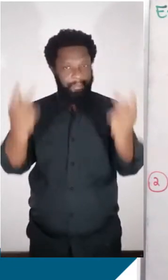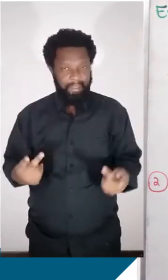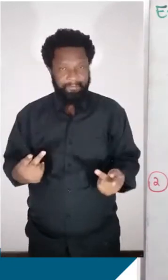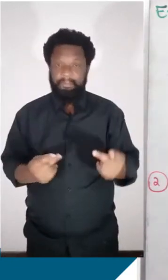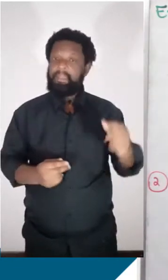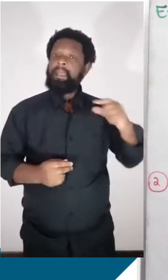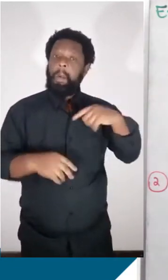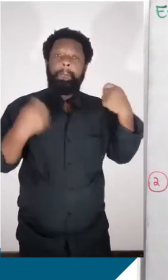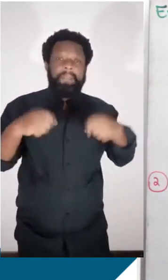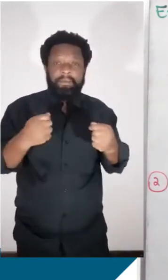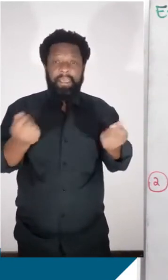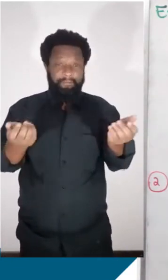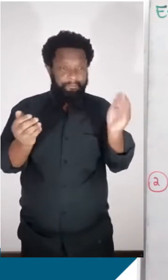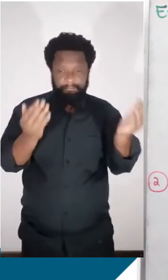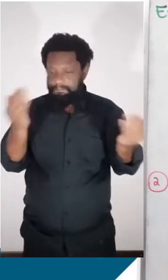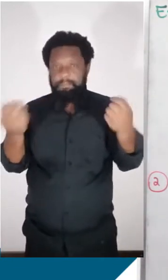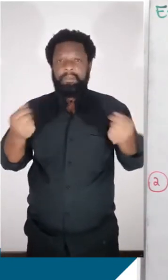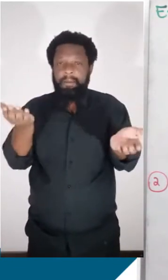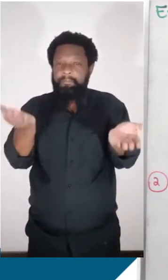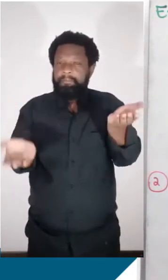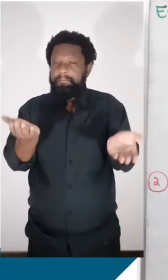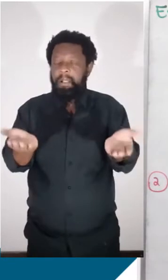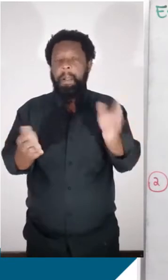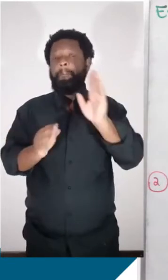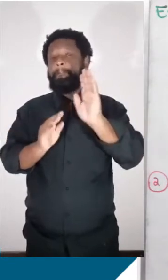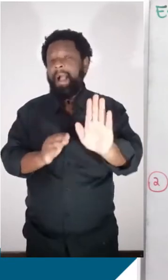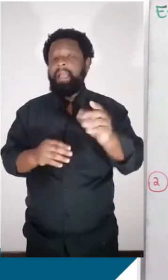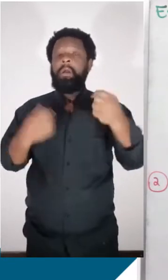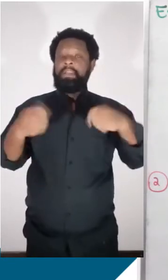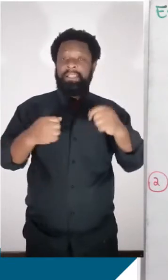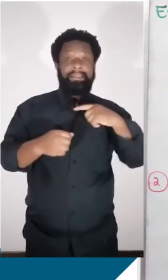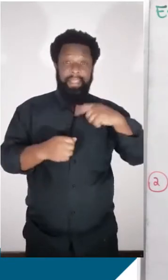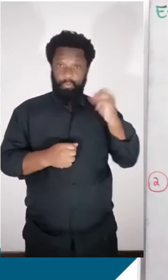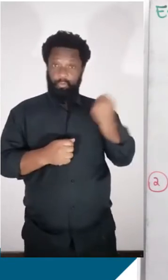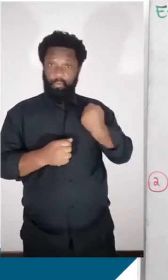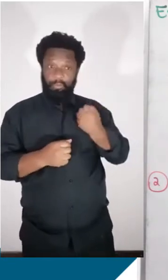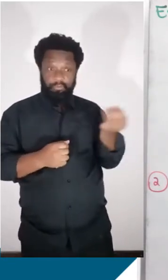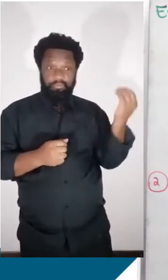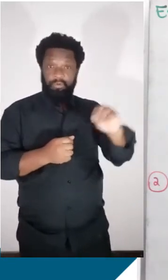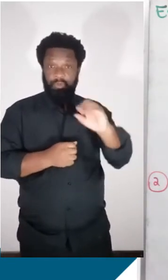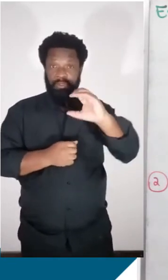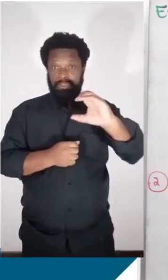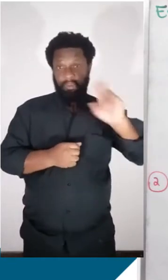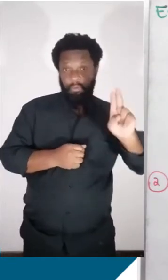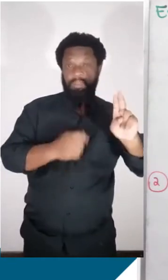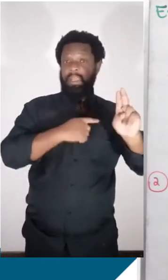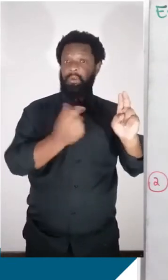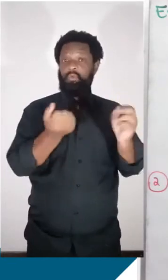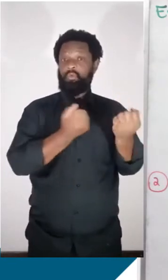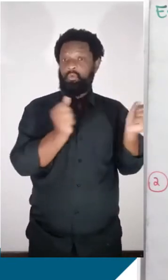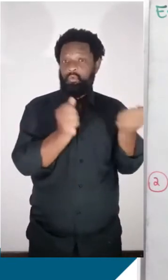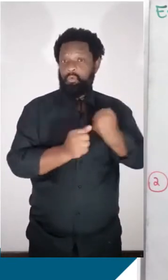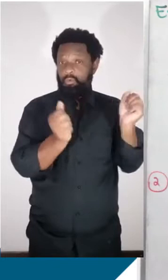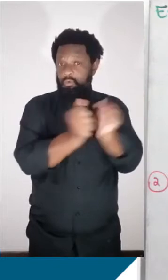uma equação, eu sei que ela precisa estar balanceada, mas essa daqui, eu tô vendo que já tem um númerozinho na frente do Cu. Quando tem